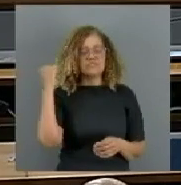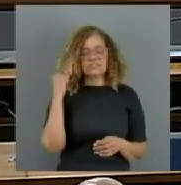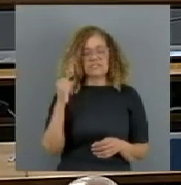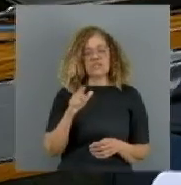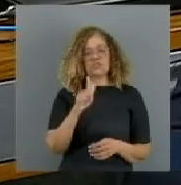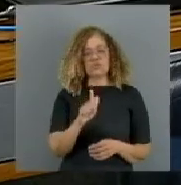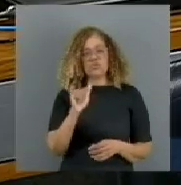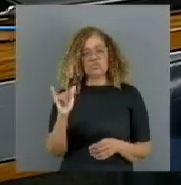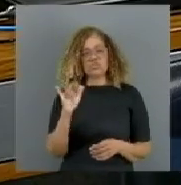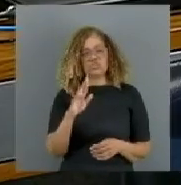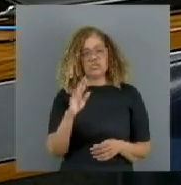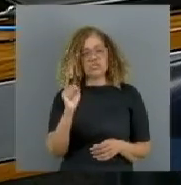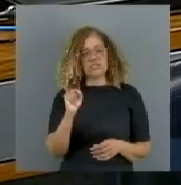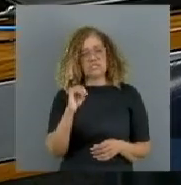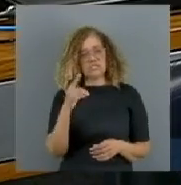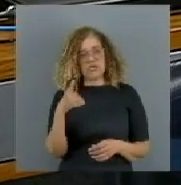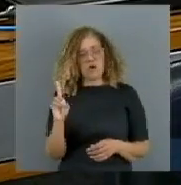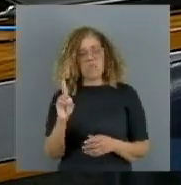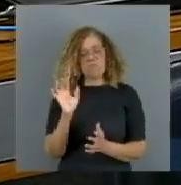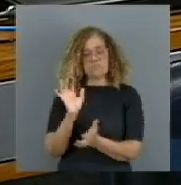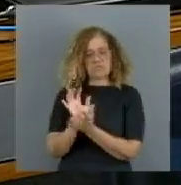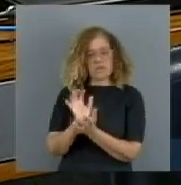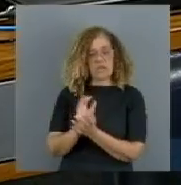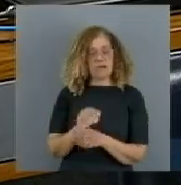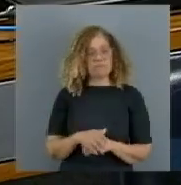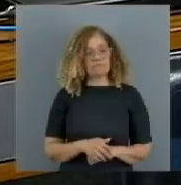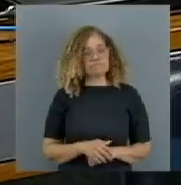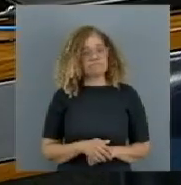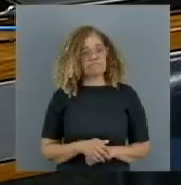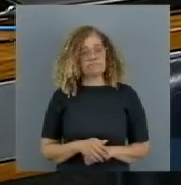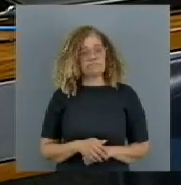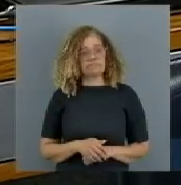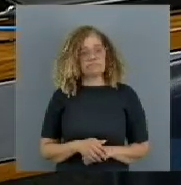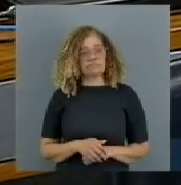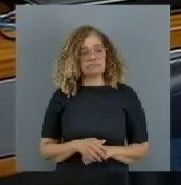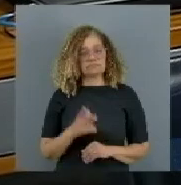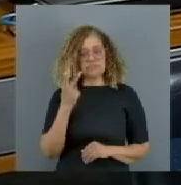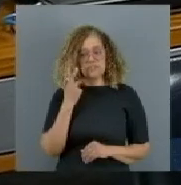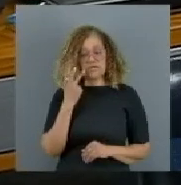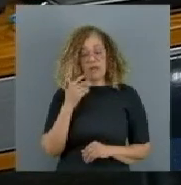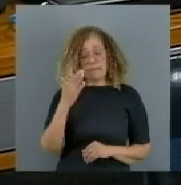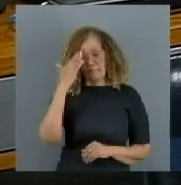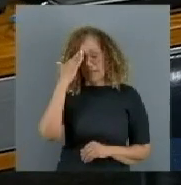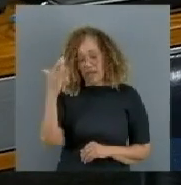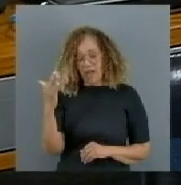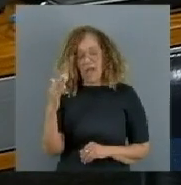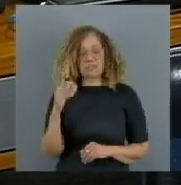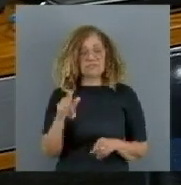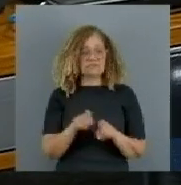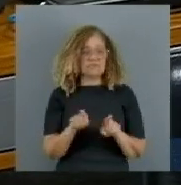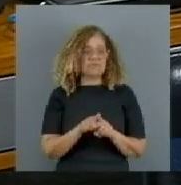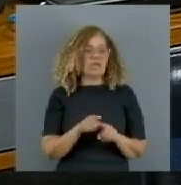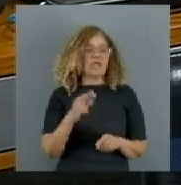Isso, muito obrigado. Presidente, meu querido amigo, senador Cajuru, senador Romário, muito feliz nas perguntas,